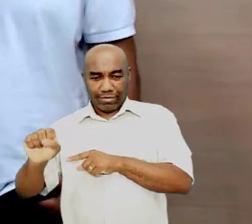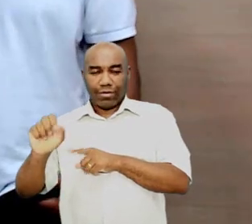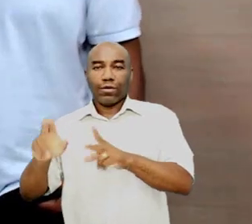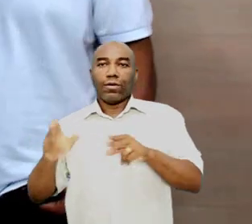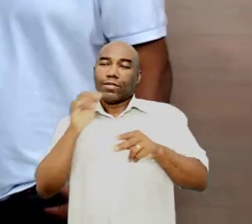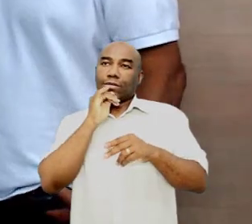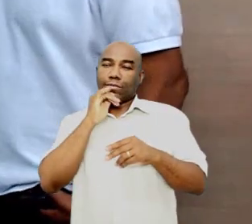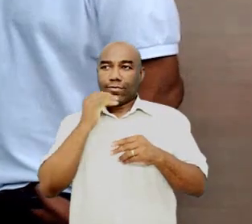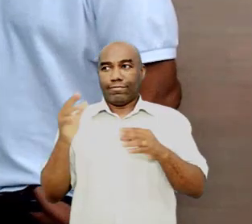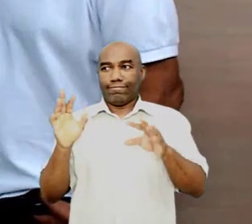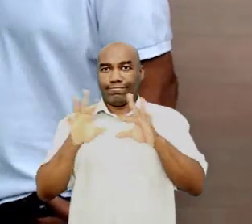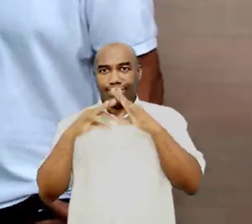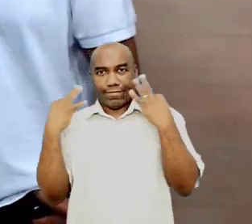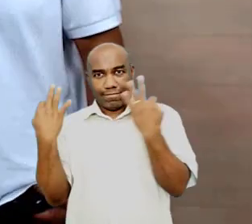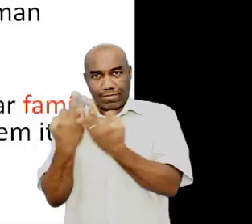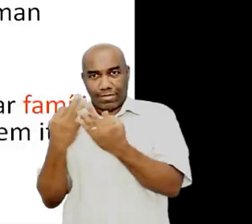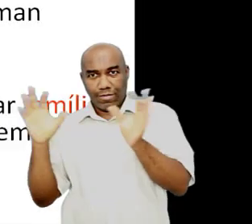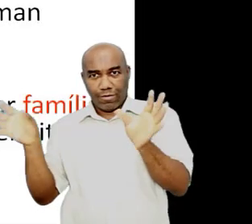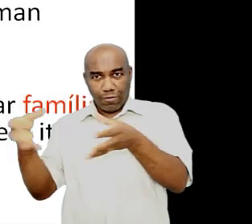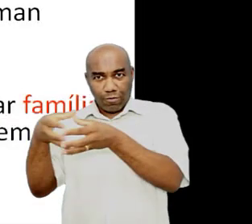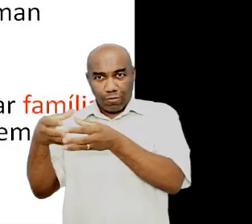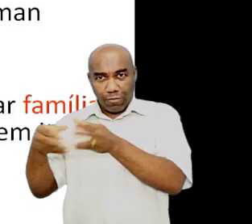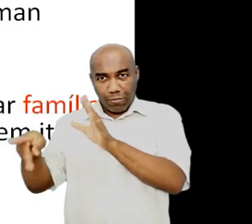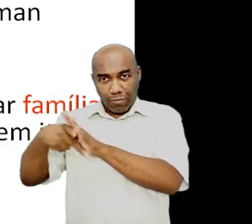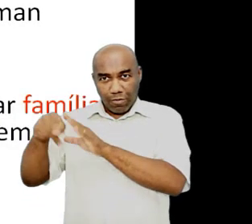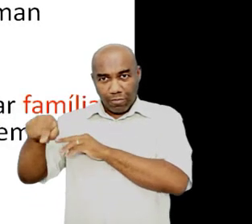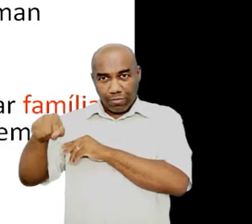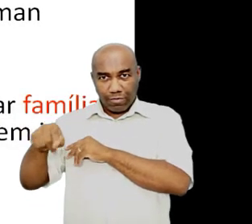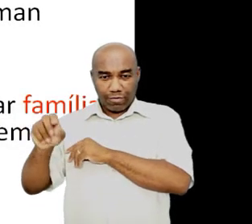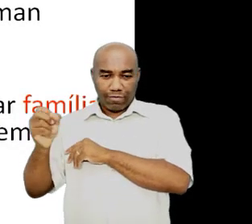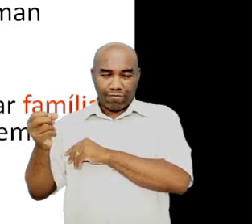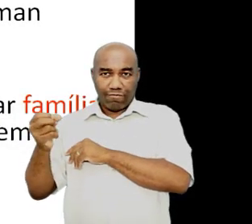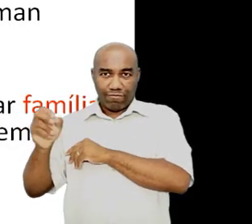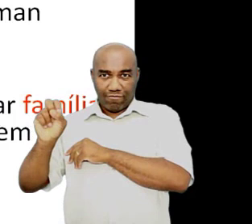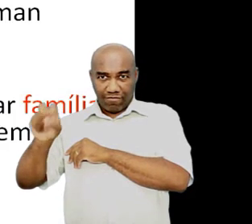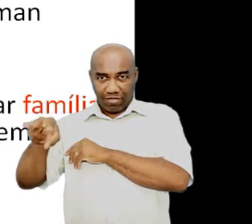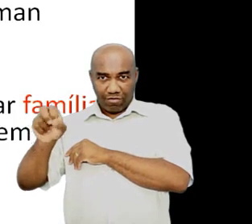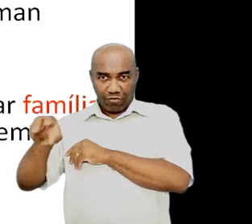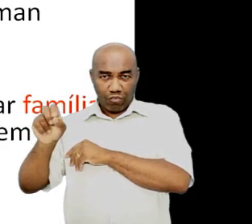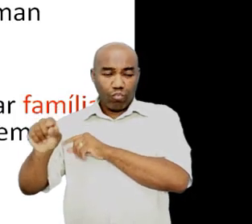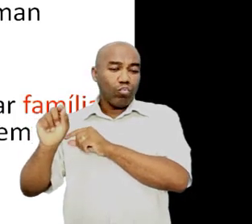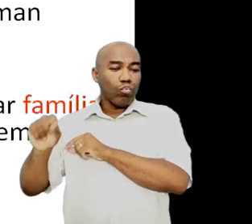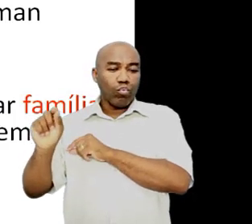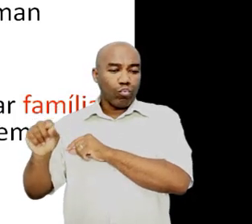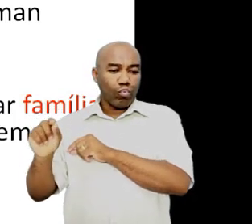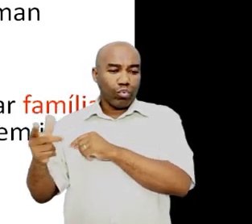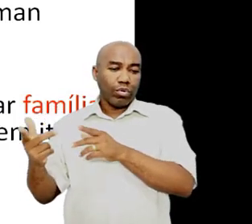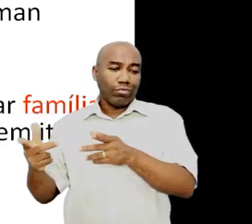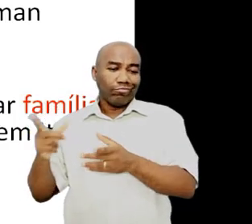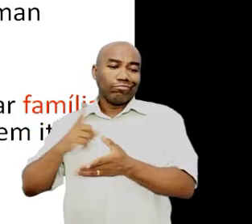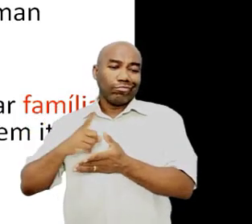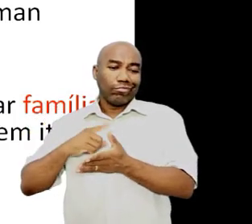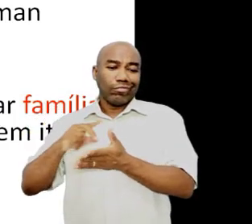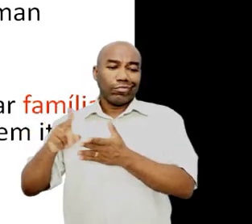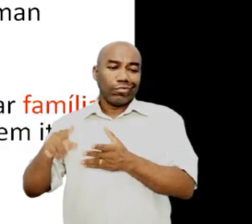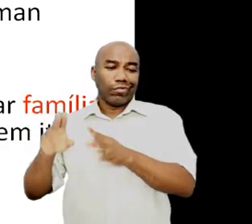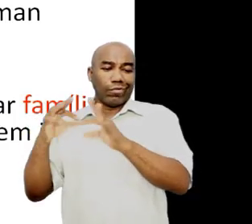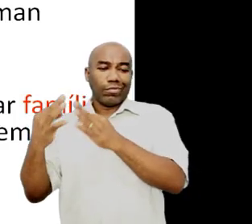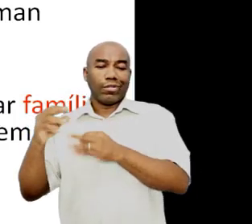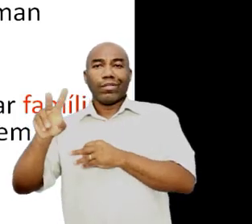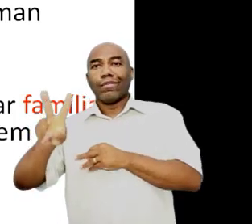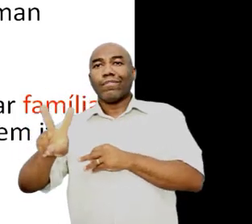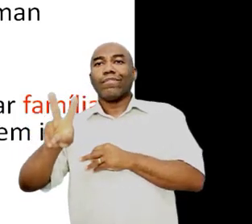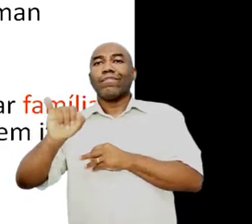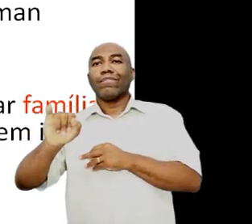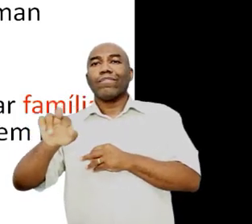herpes. Herpes viride. Ah, professor, então é uma família? Sim. Quem